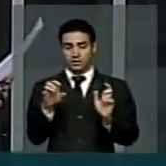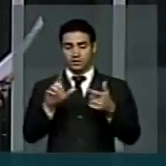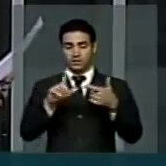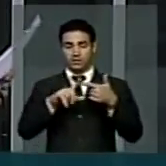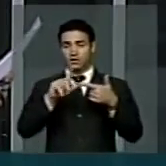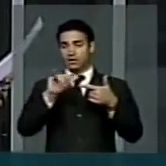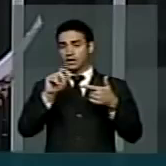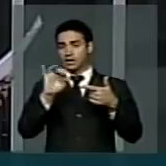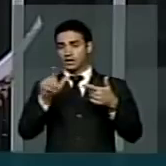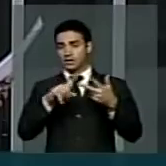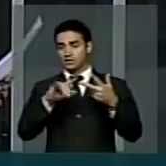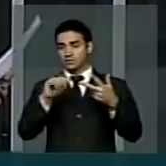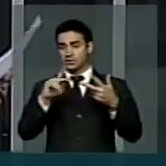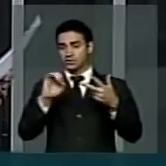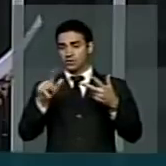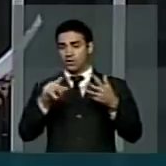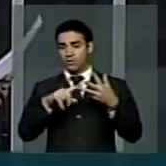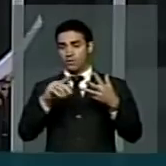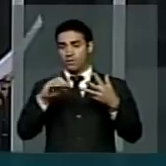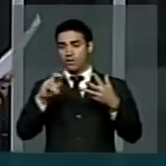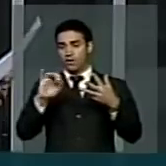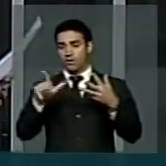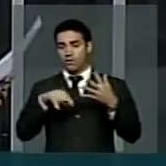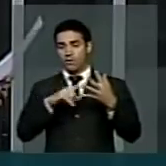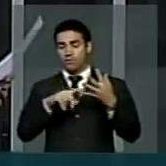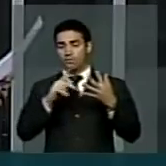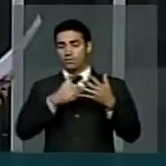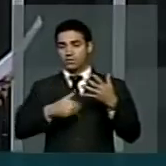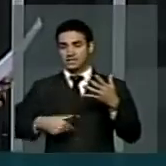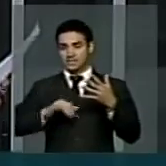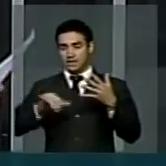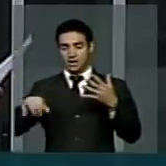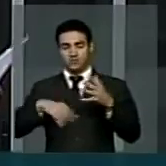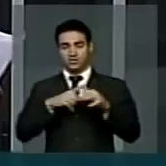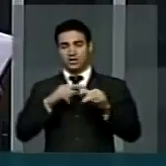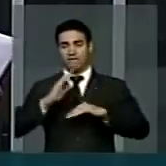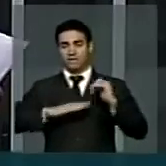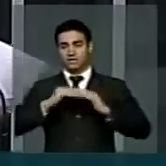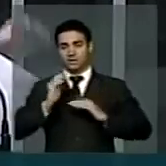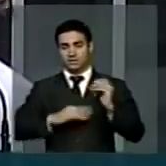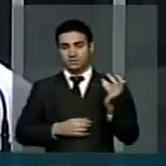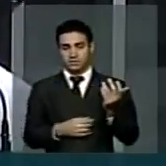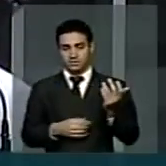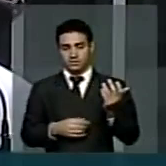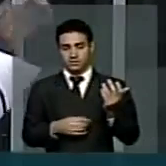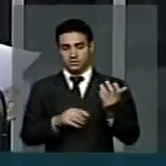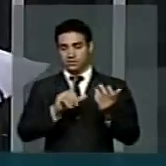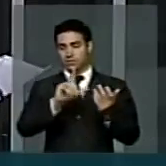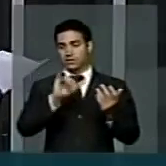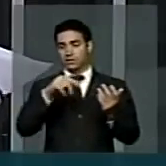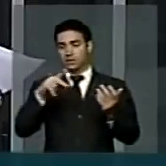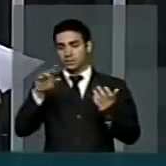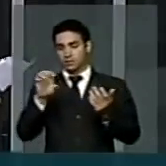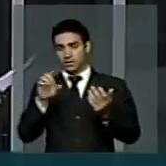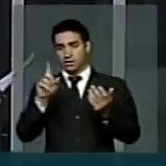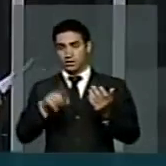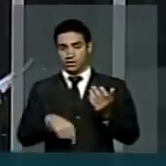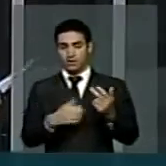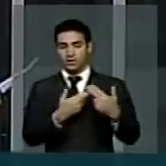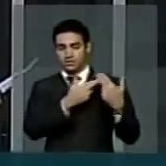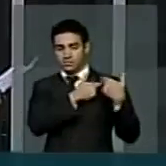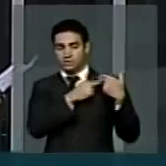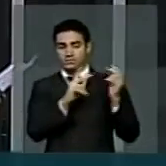legalidade, impessoalidade, moralidade, publicidade e eficiência. Limpe é o papel do Ministério